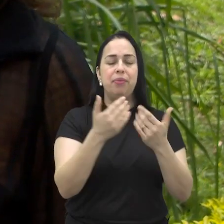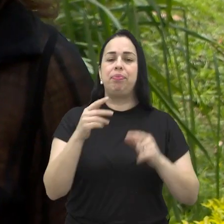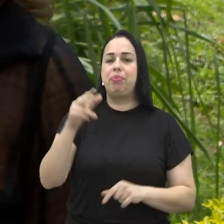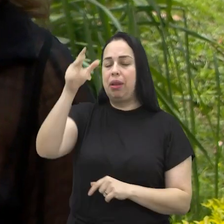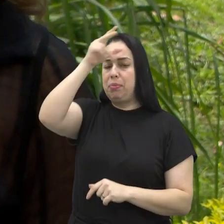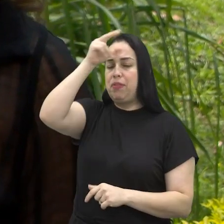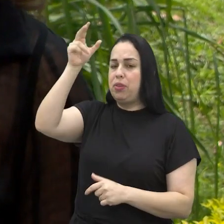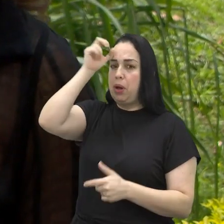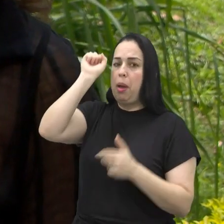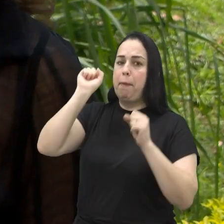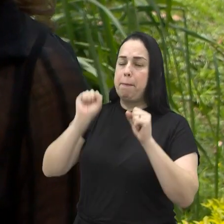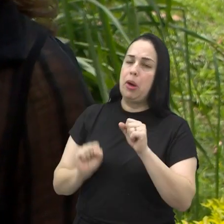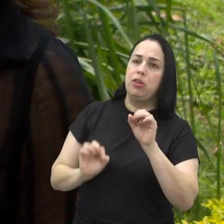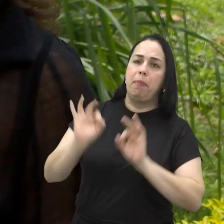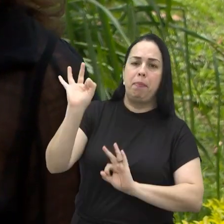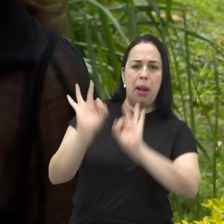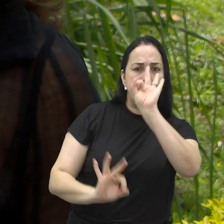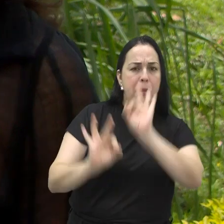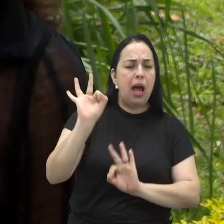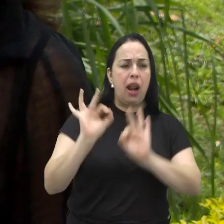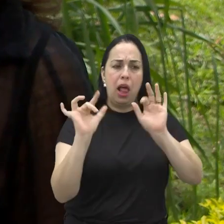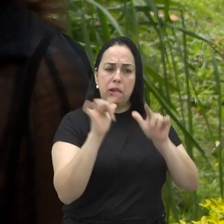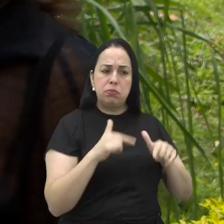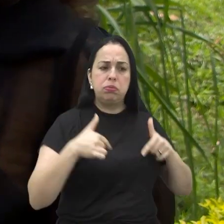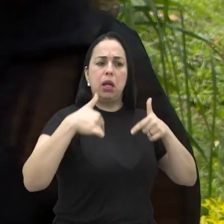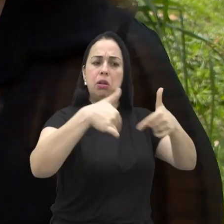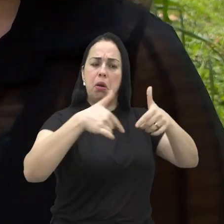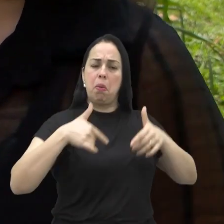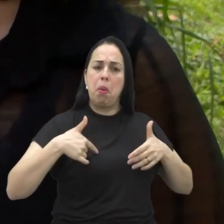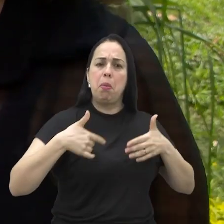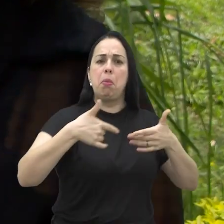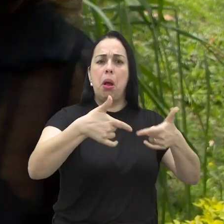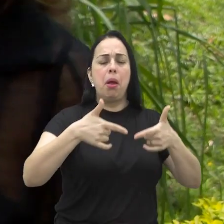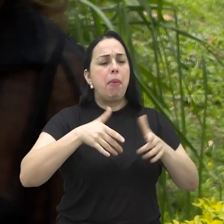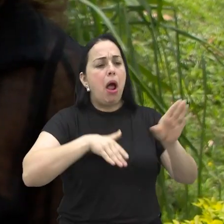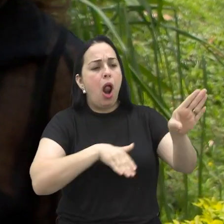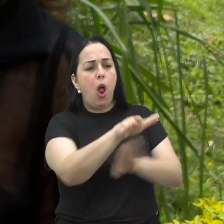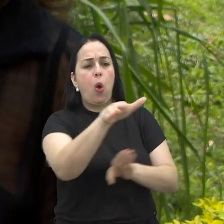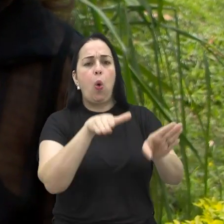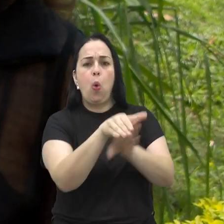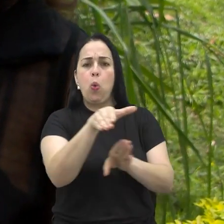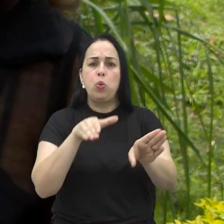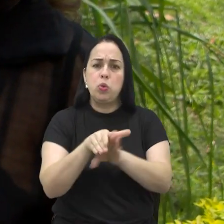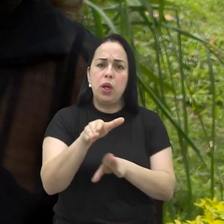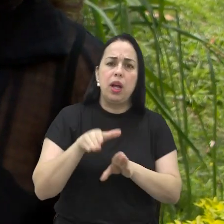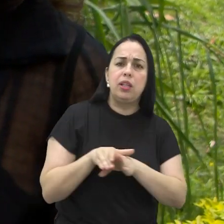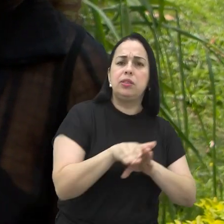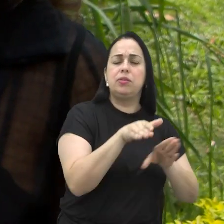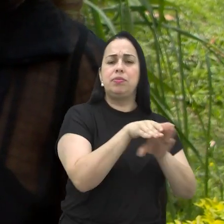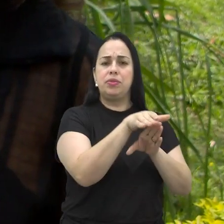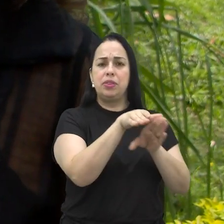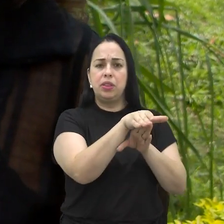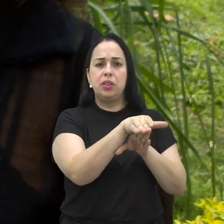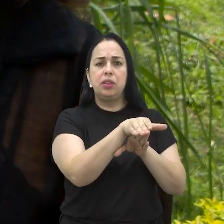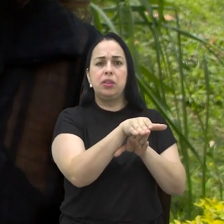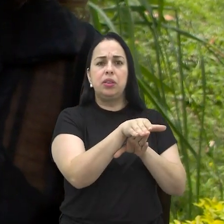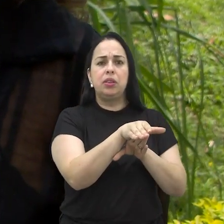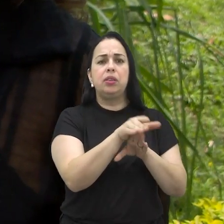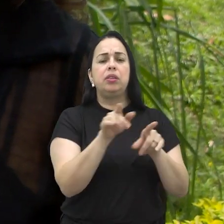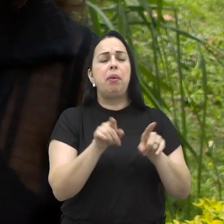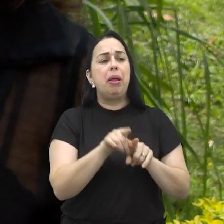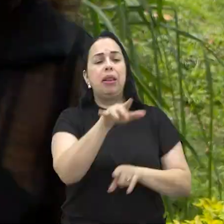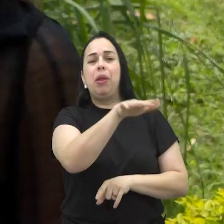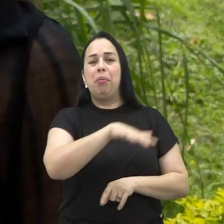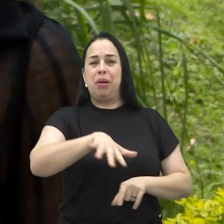A Prefeitura pode fazer ações comunitárias para orientar população na área um pouco